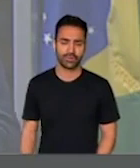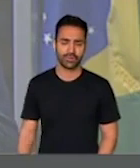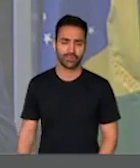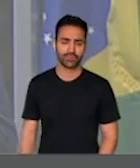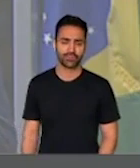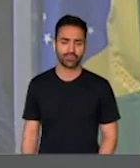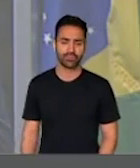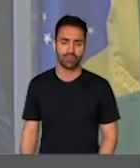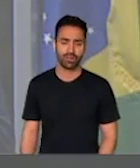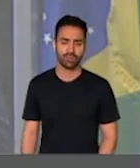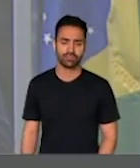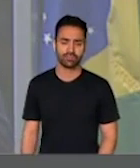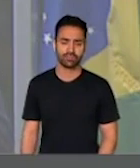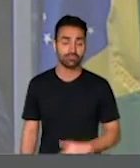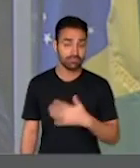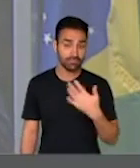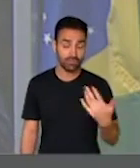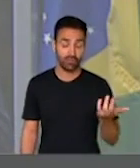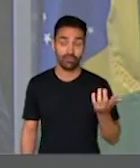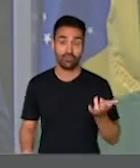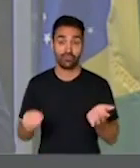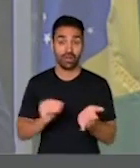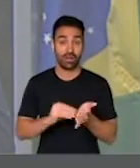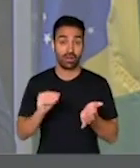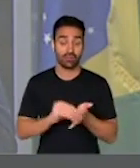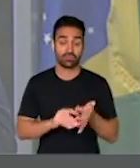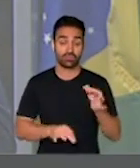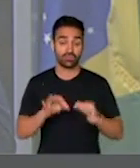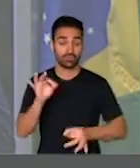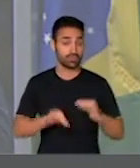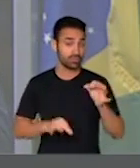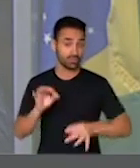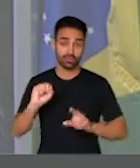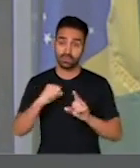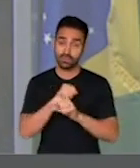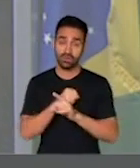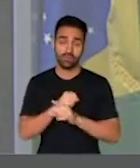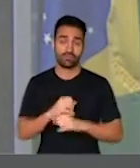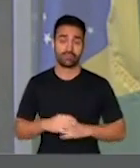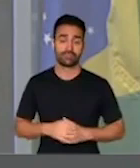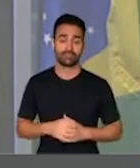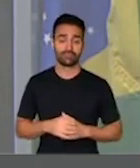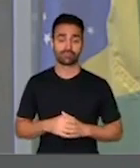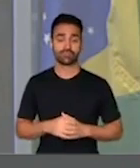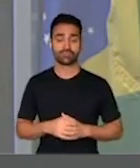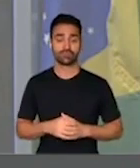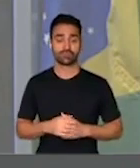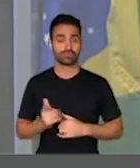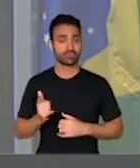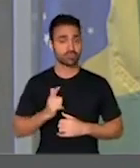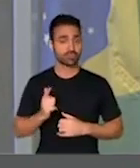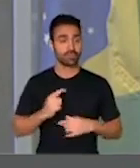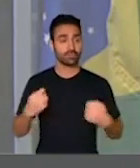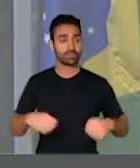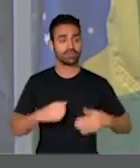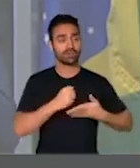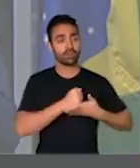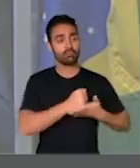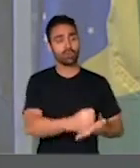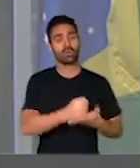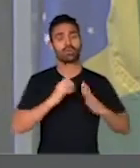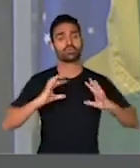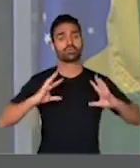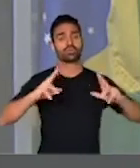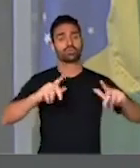Então, que justiça, né, social, quando a gente fala de ter solidariedade com